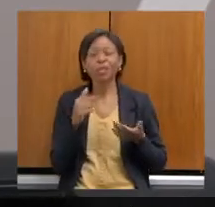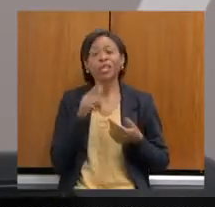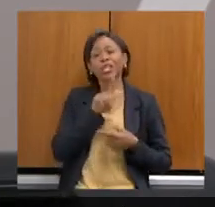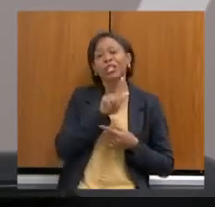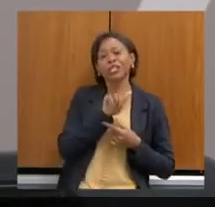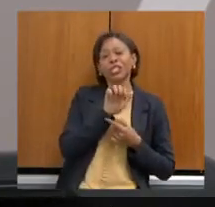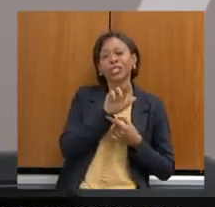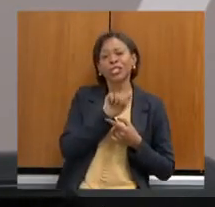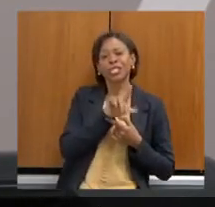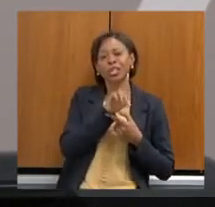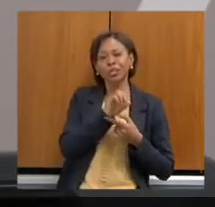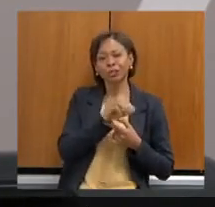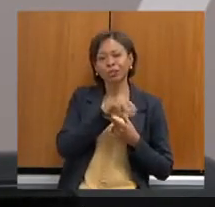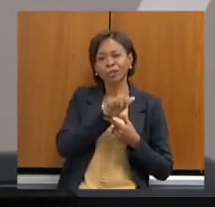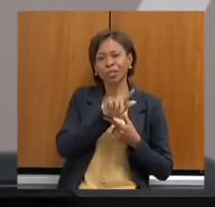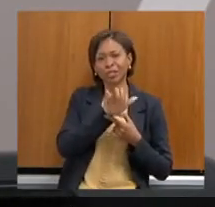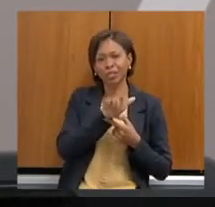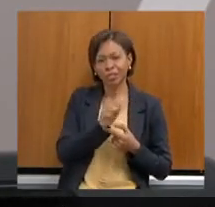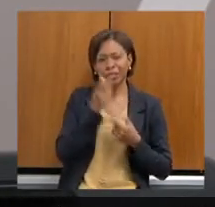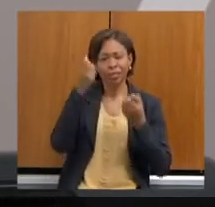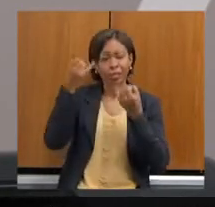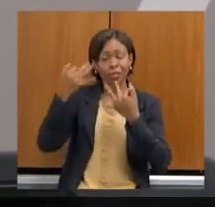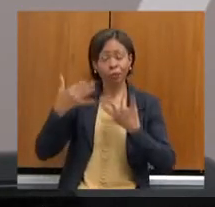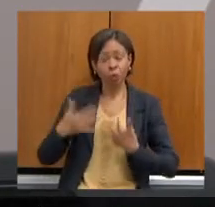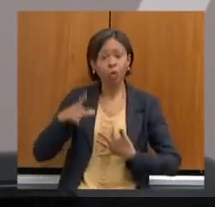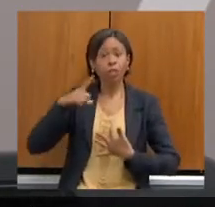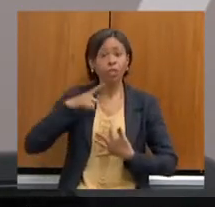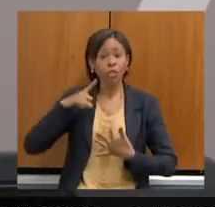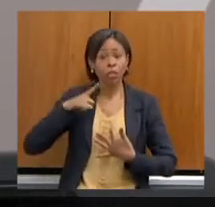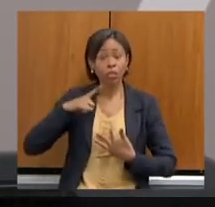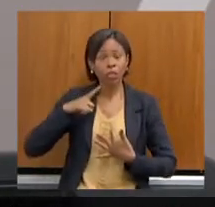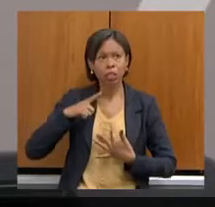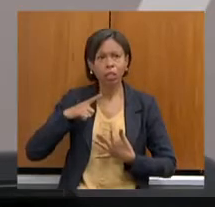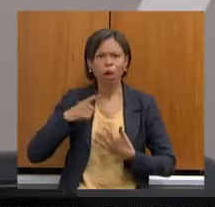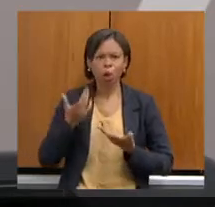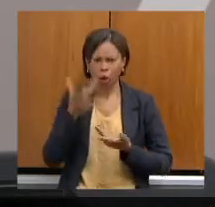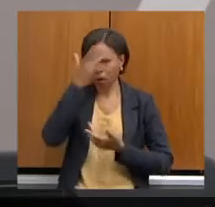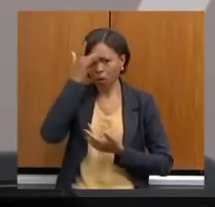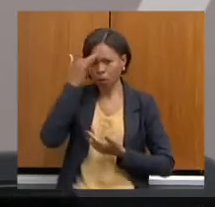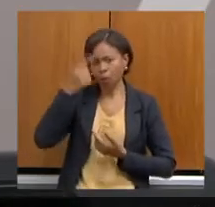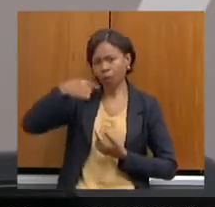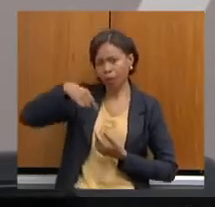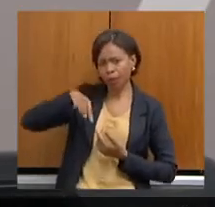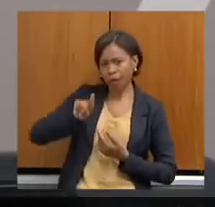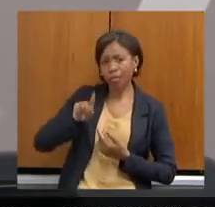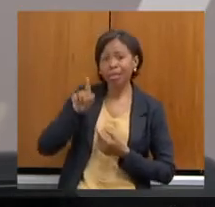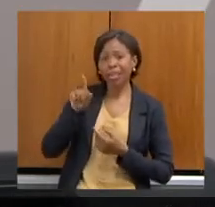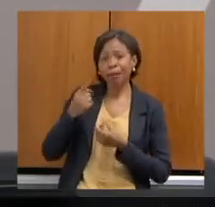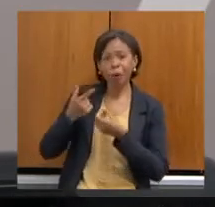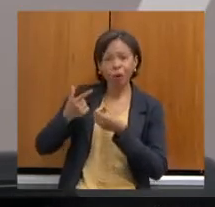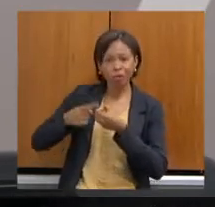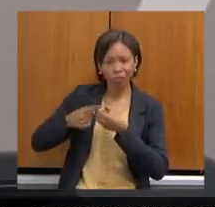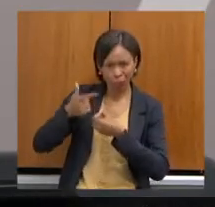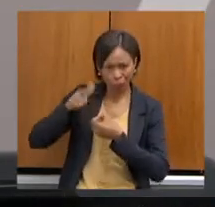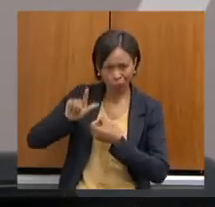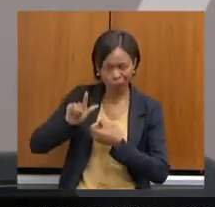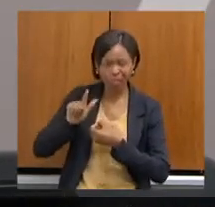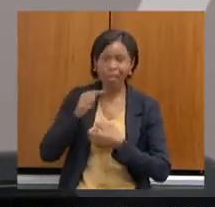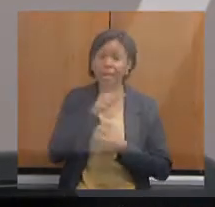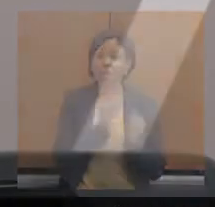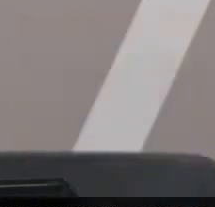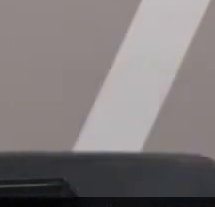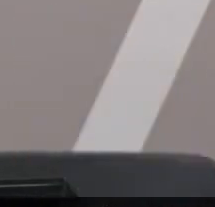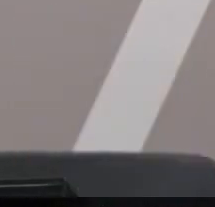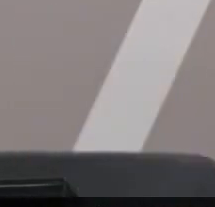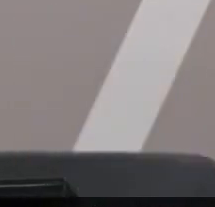Magela tinha me garantido que tinha arrumado uma pessoa da Emater para ir para Santa Fé de Minas o prefeito teve anteontem comigo e